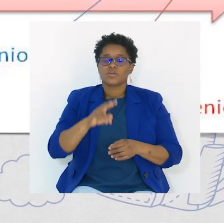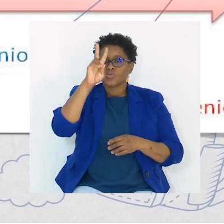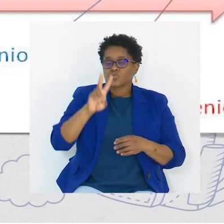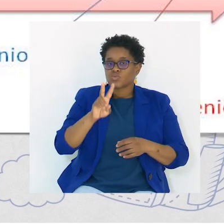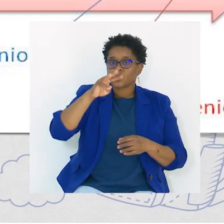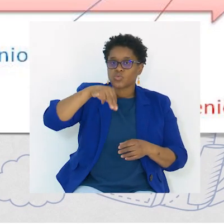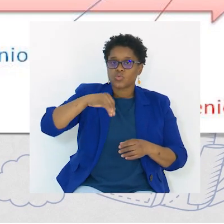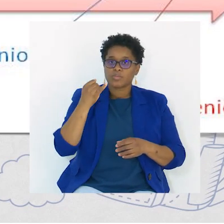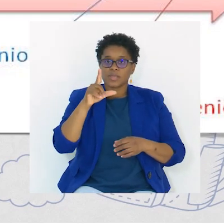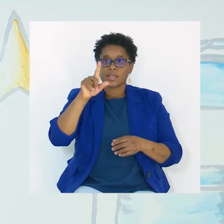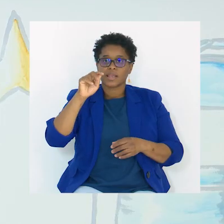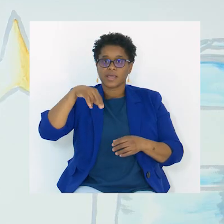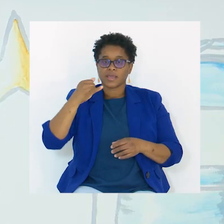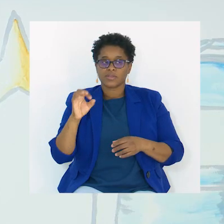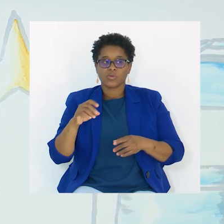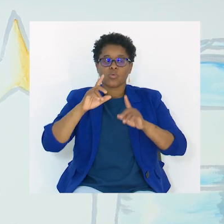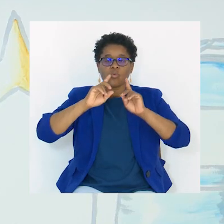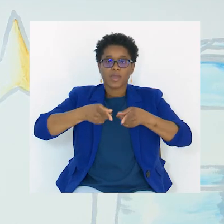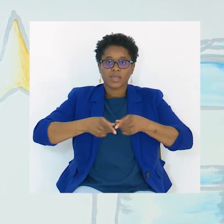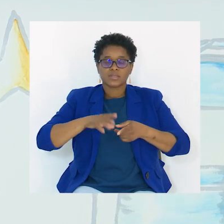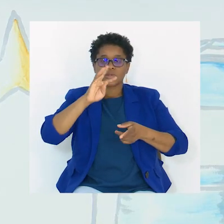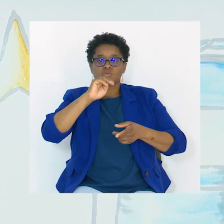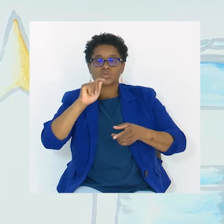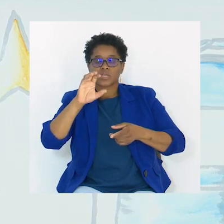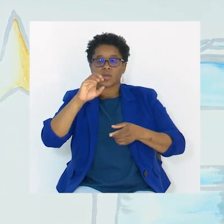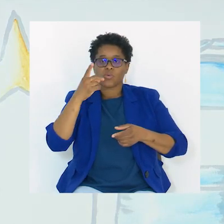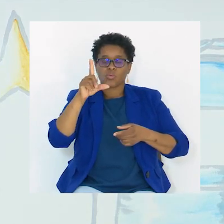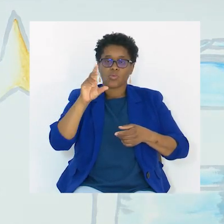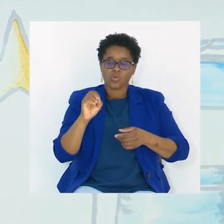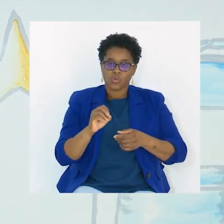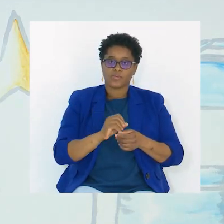segundo milênio começa no século